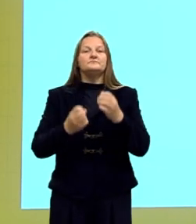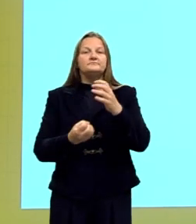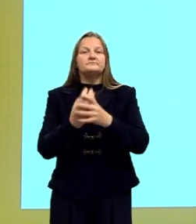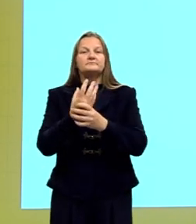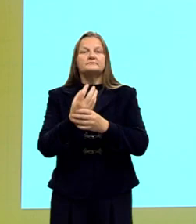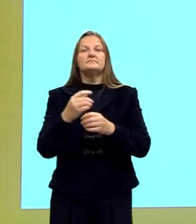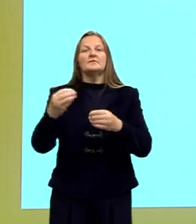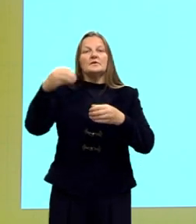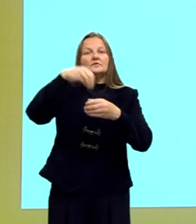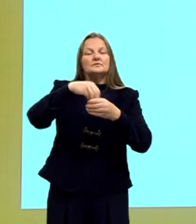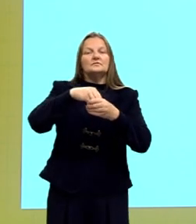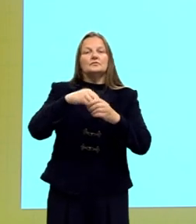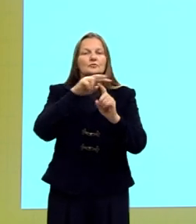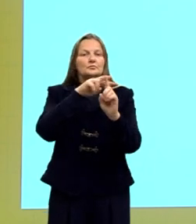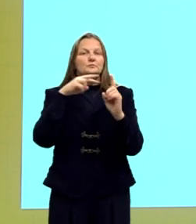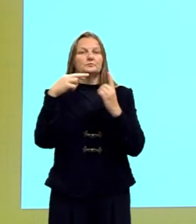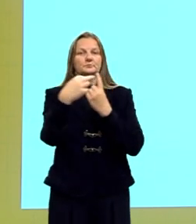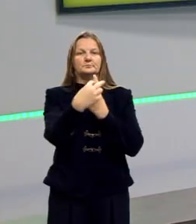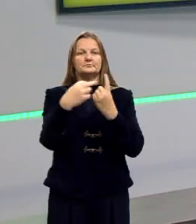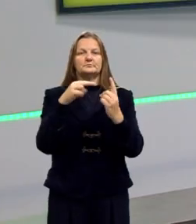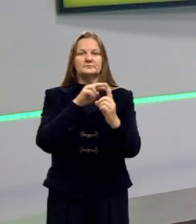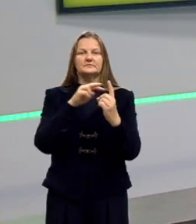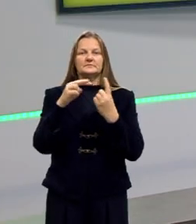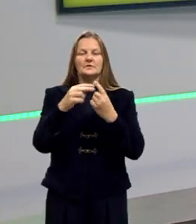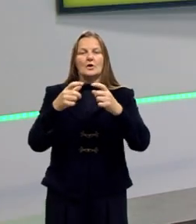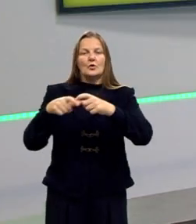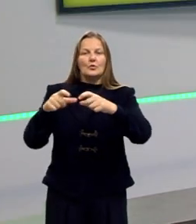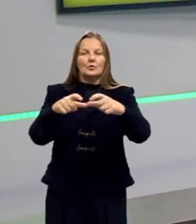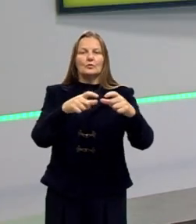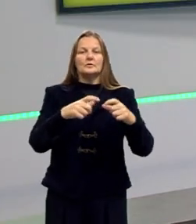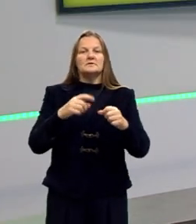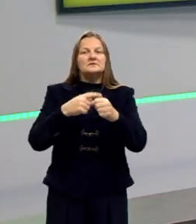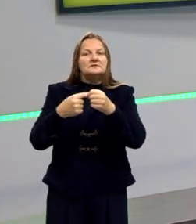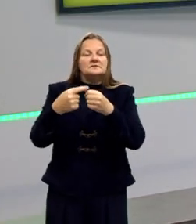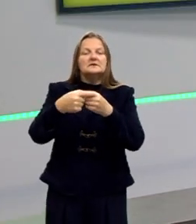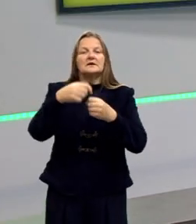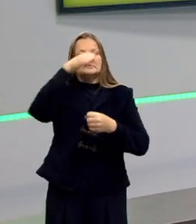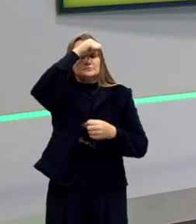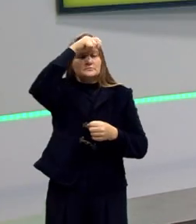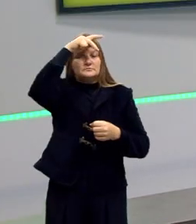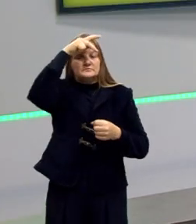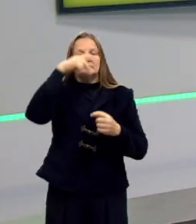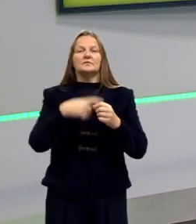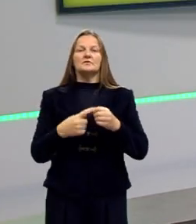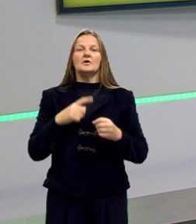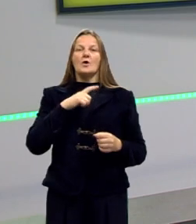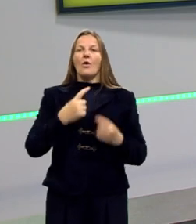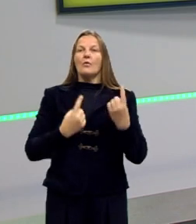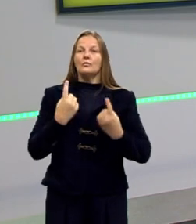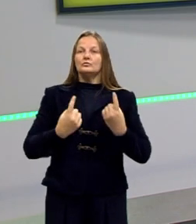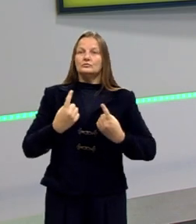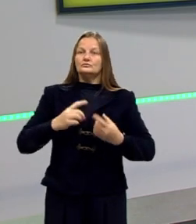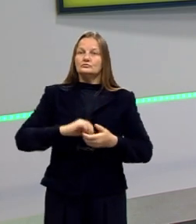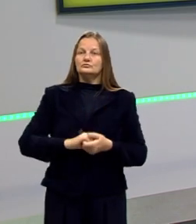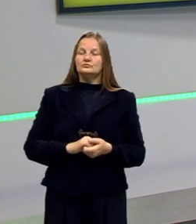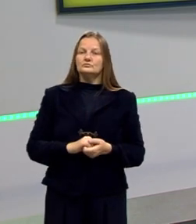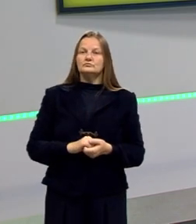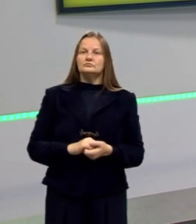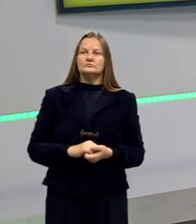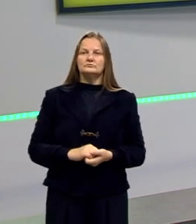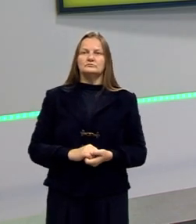dentro dessa dessa Ótica né alguns locais algumas cidades alguns municípios que vão ser